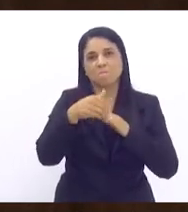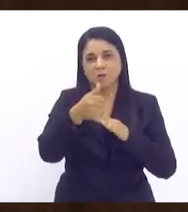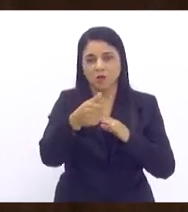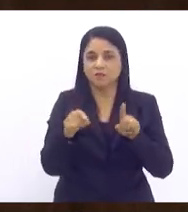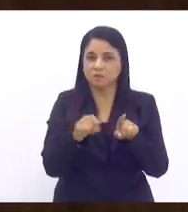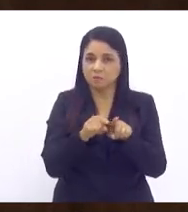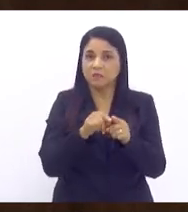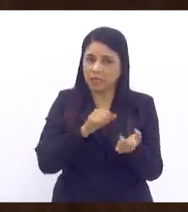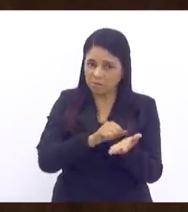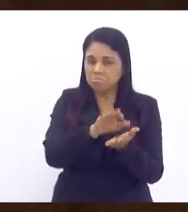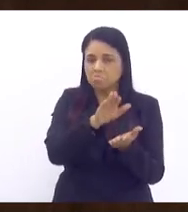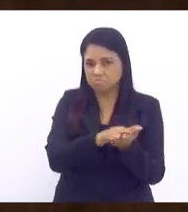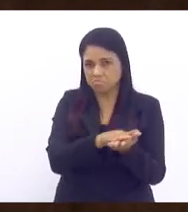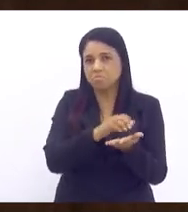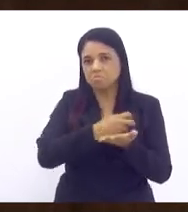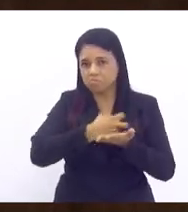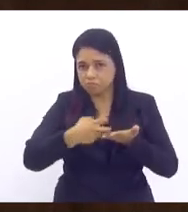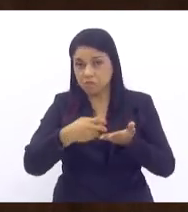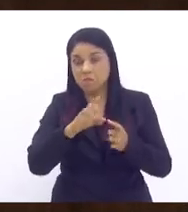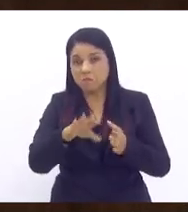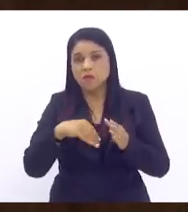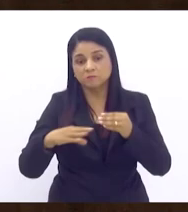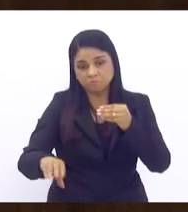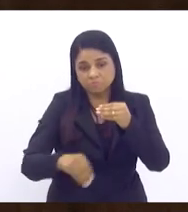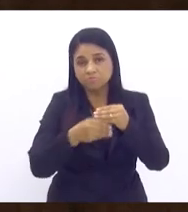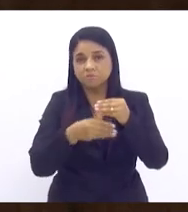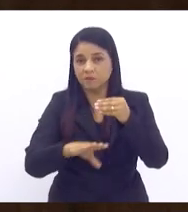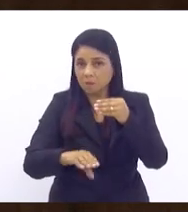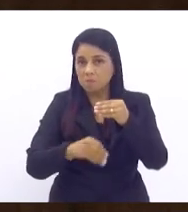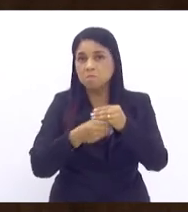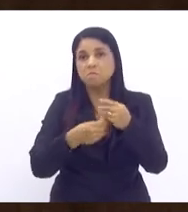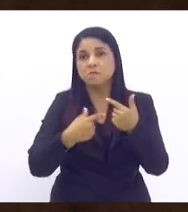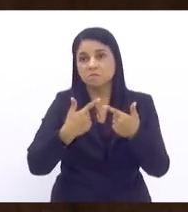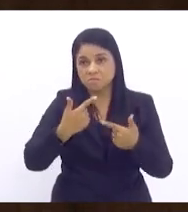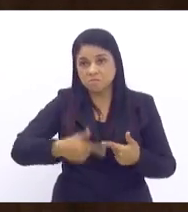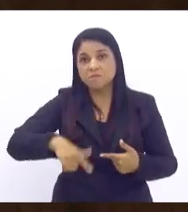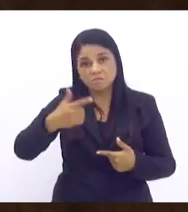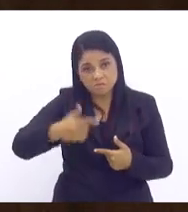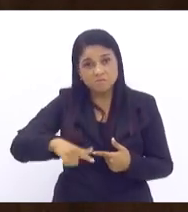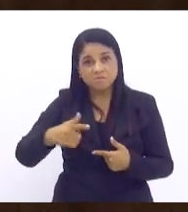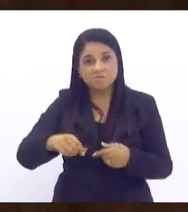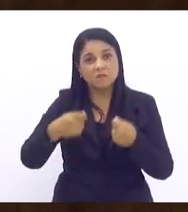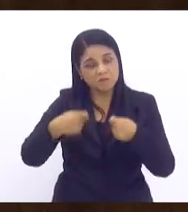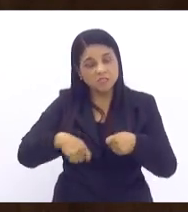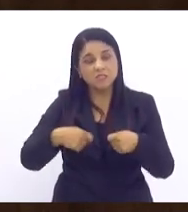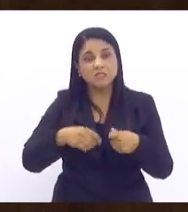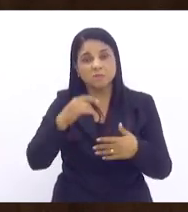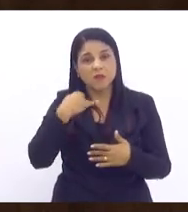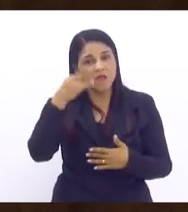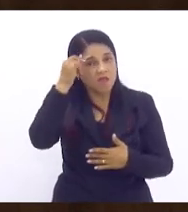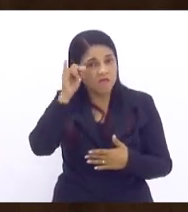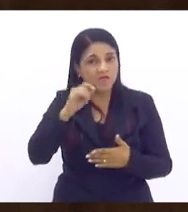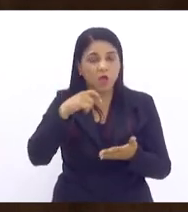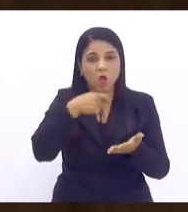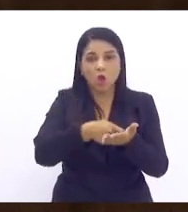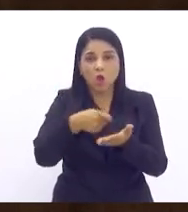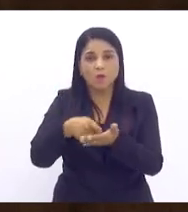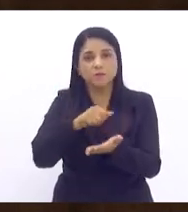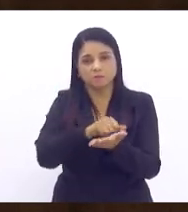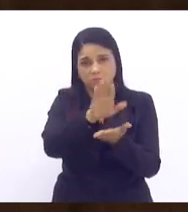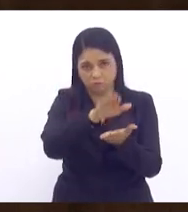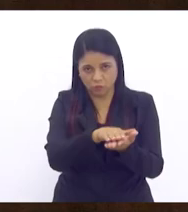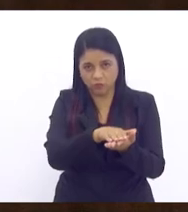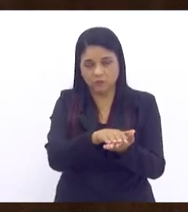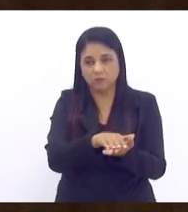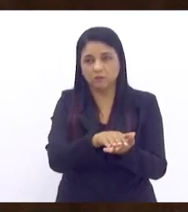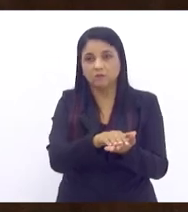penalidades. Mas apresentaram as emendas supressivas. Supressivas, justamente para evitar a cobrança de multas. E eu